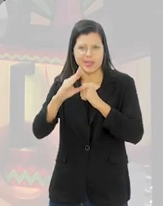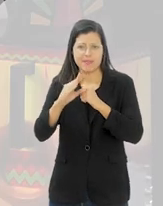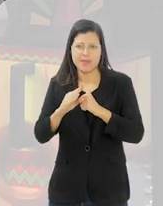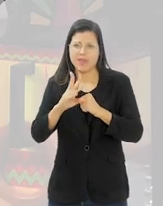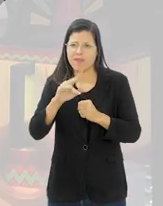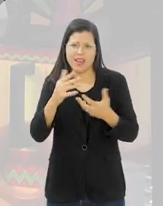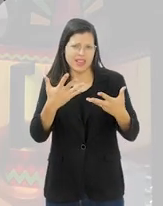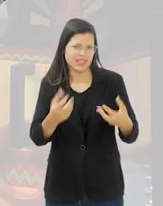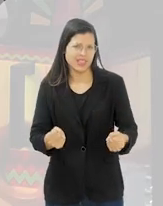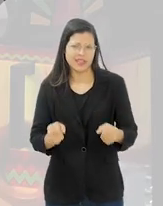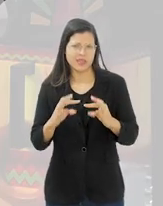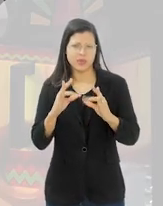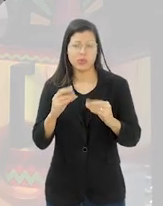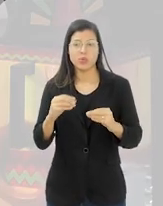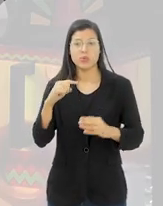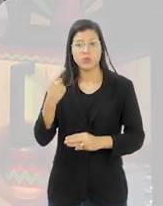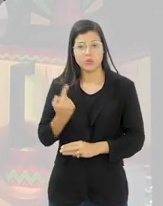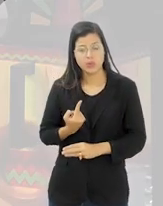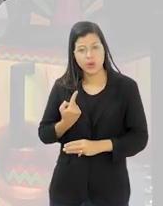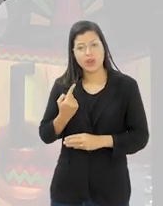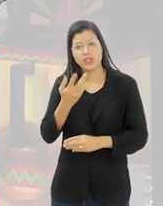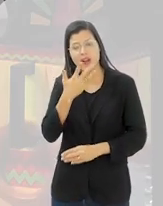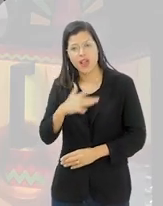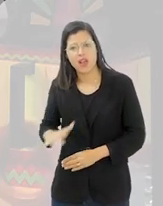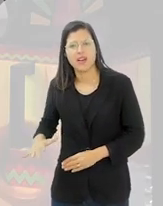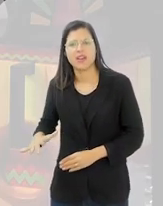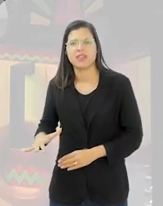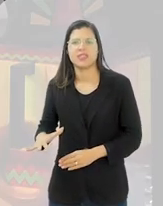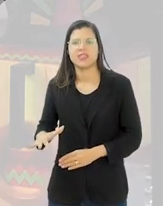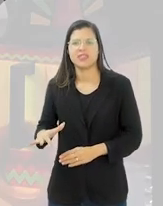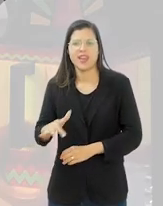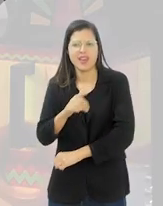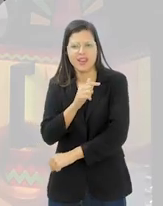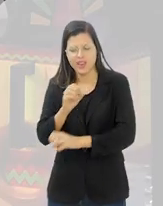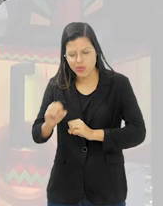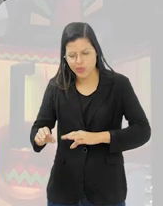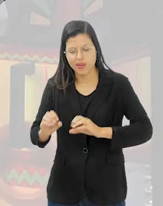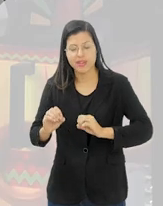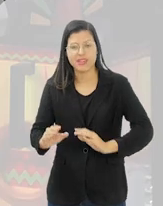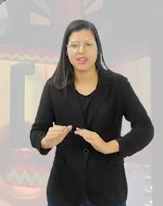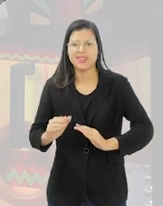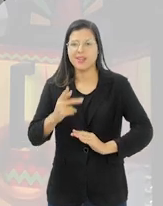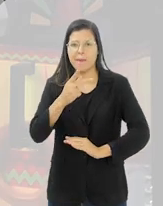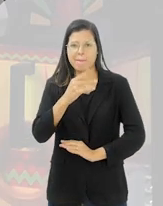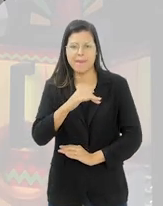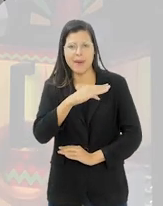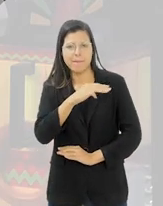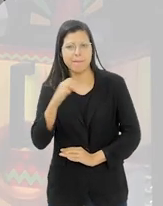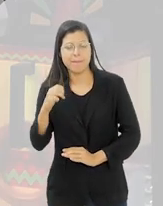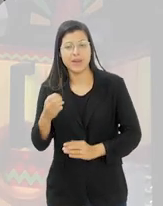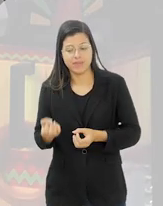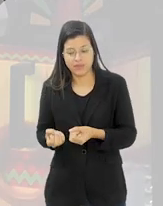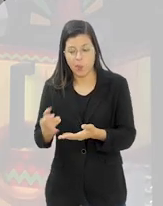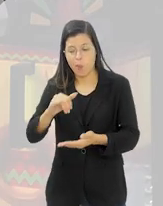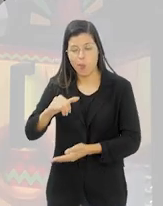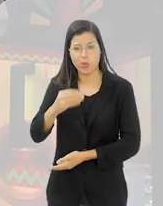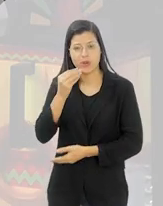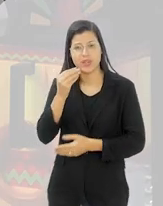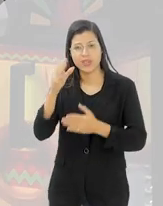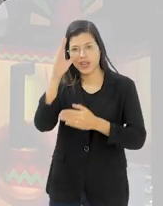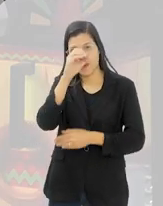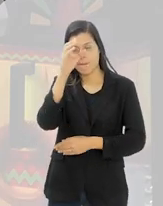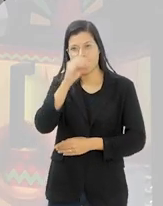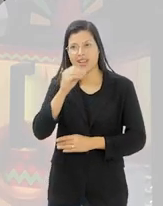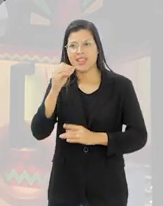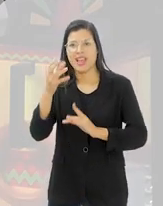fomos crianças educadas, que os nossos pais nos deram oportunidade de aprender através da arte, da cultura, mesmo aquela que